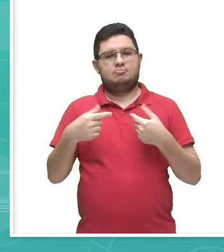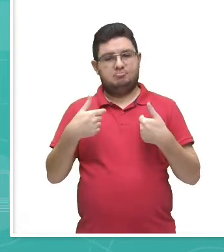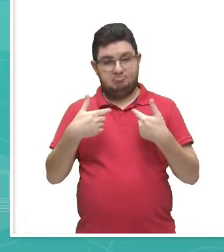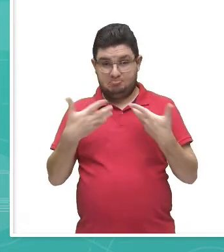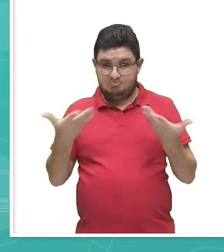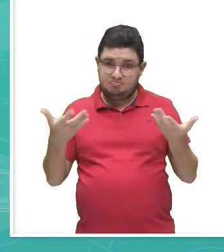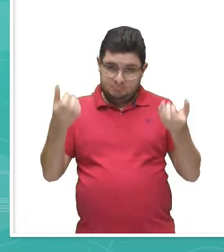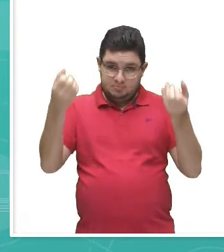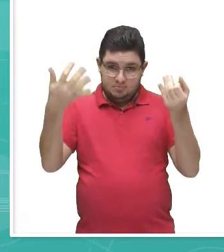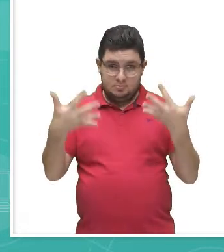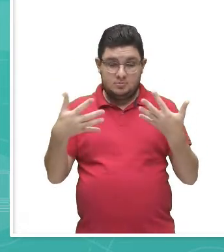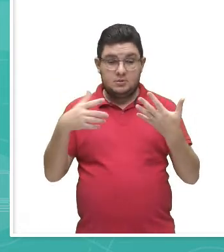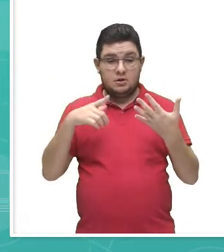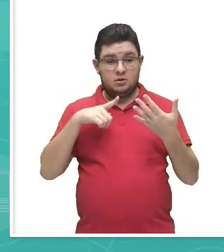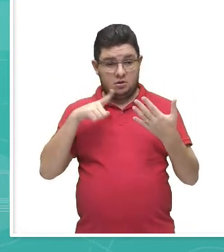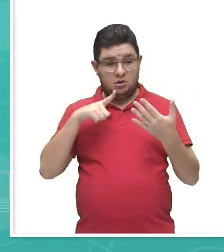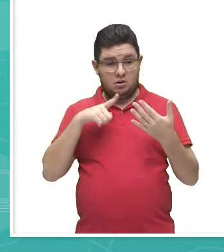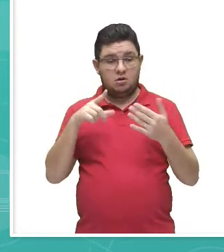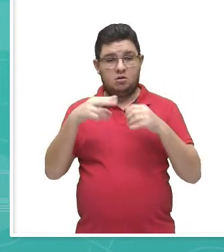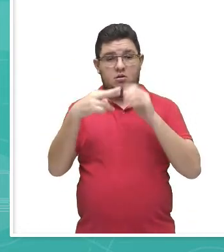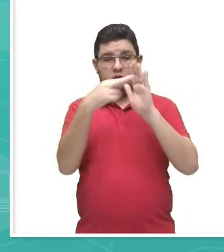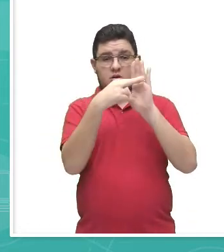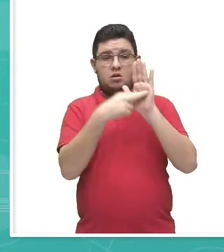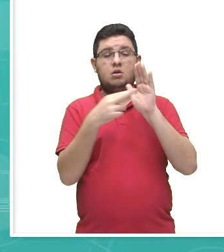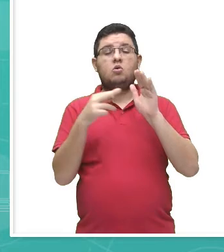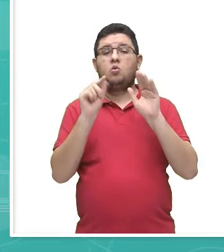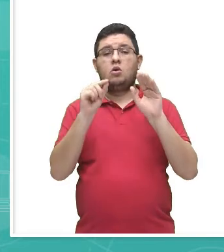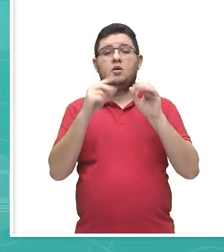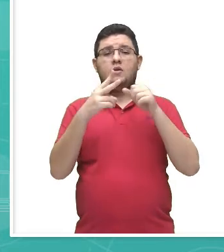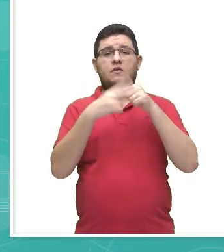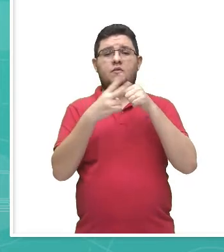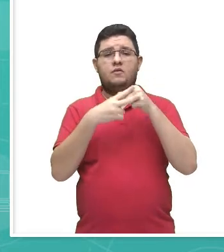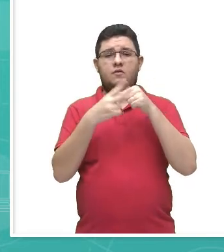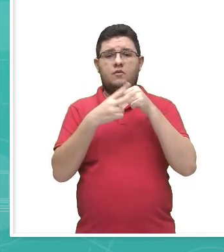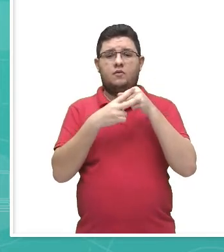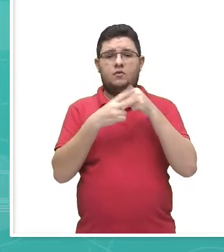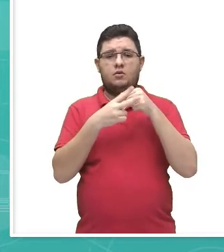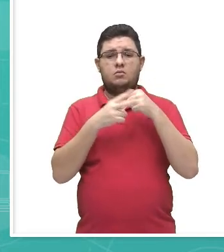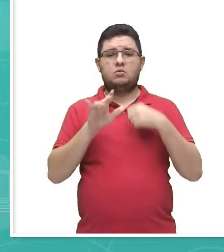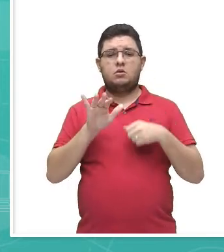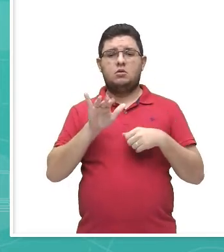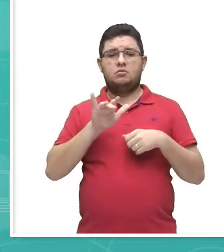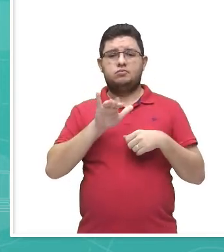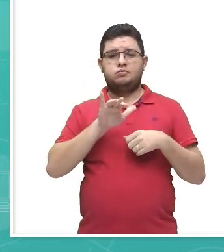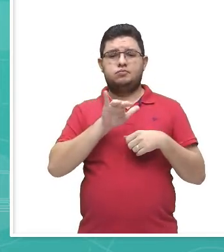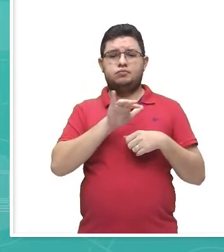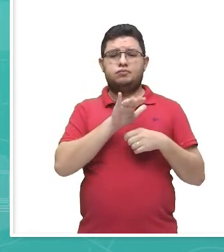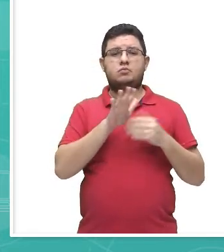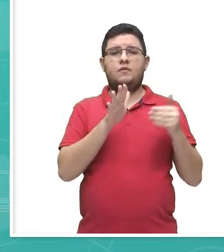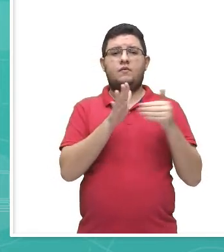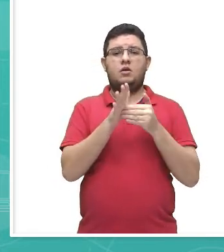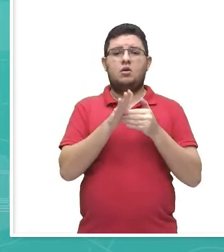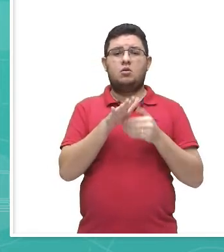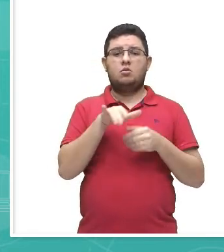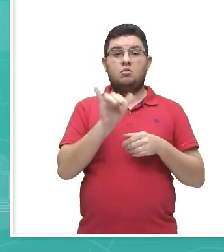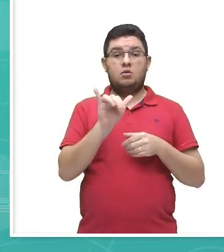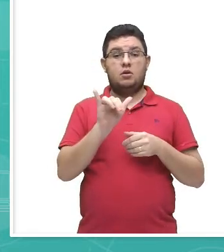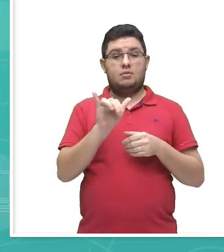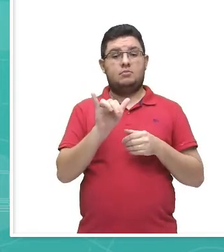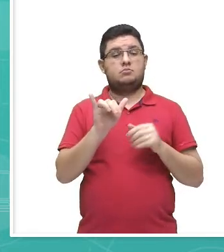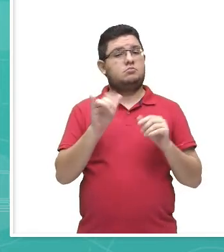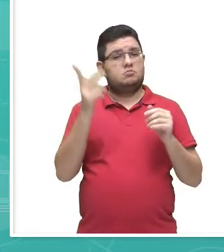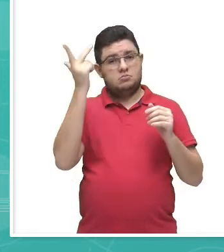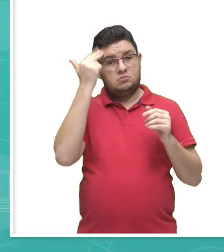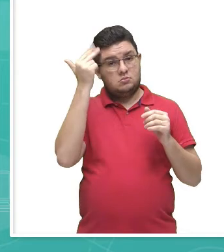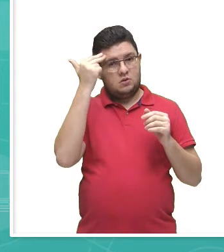temos então a regra do Y, né? Todo verbo conjugado com terceira pessoa do singular no Simple Present, ele vai ser acrescido de S.